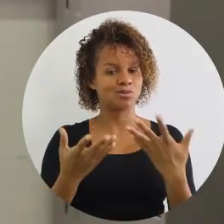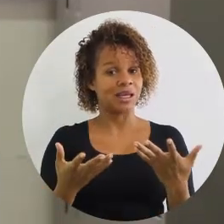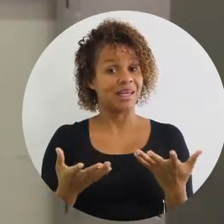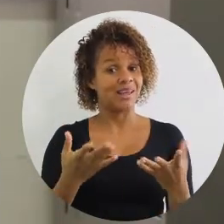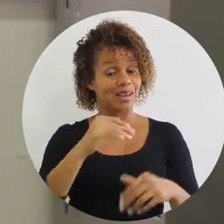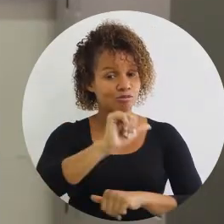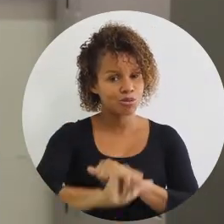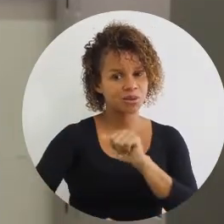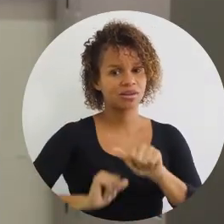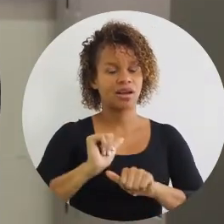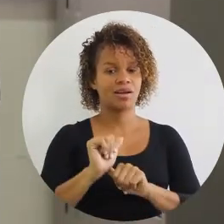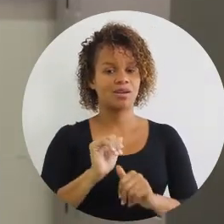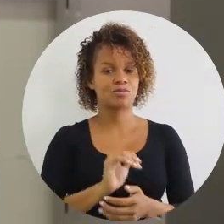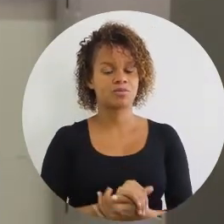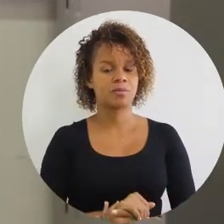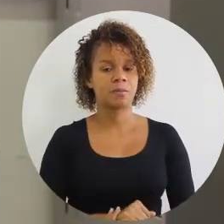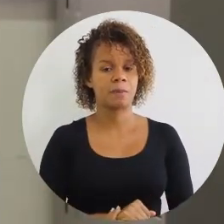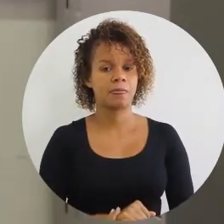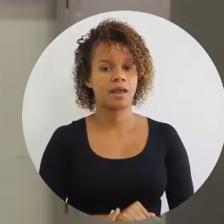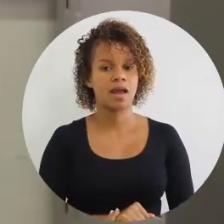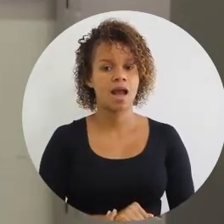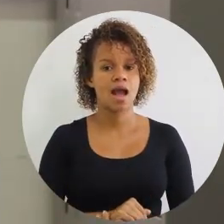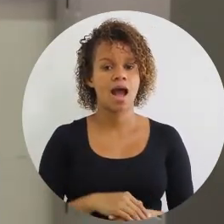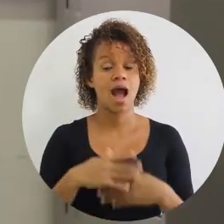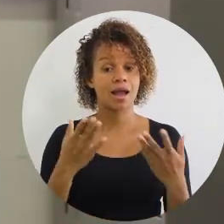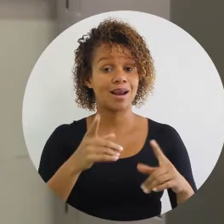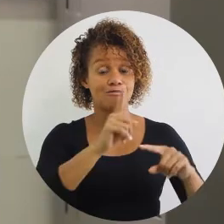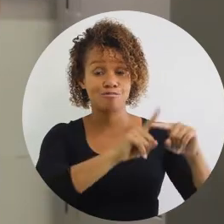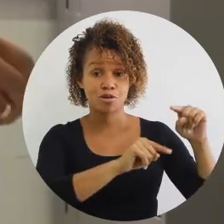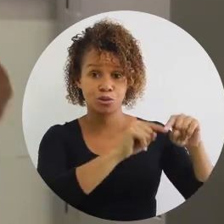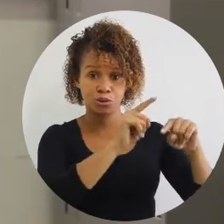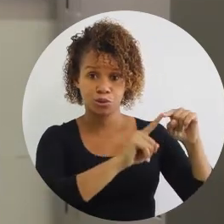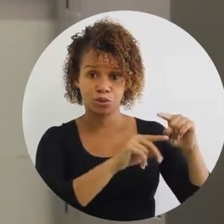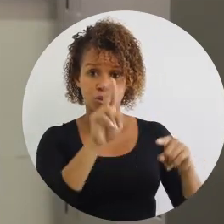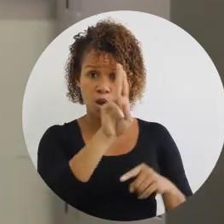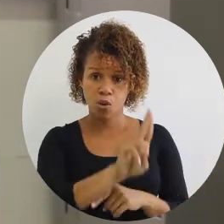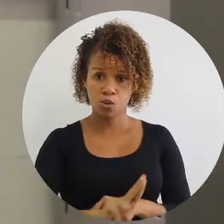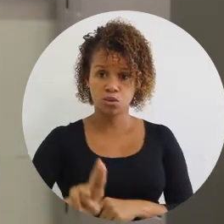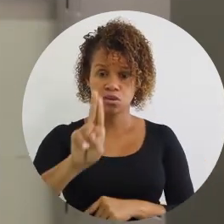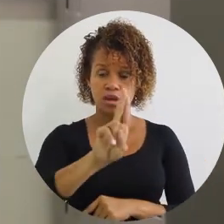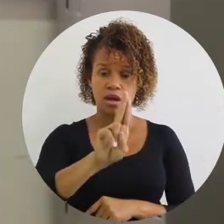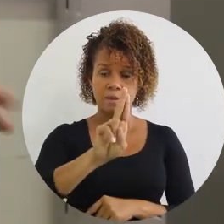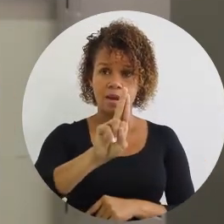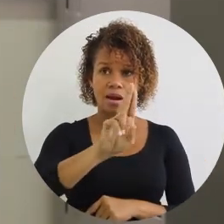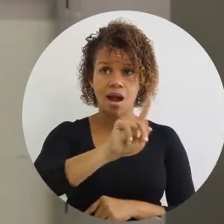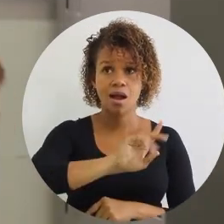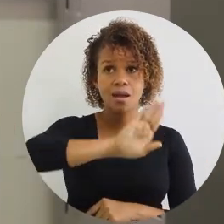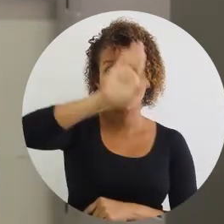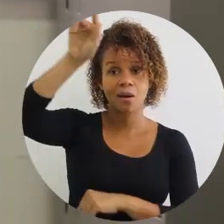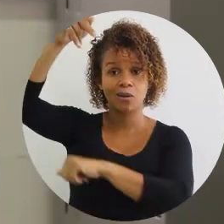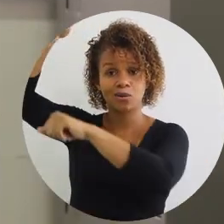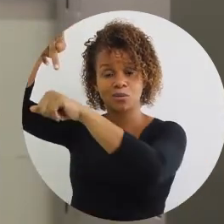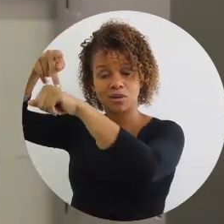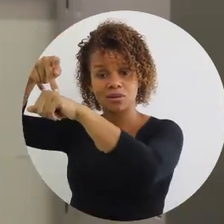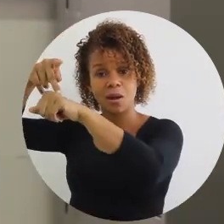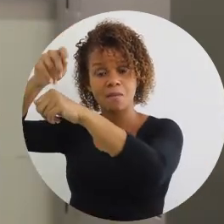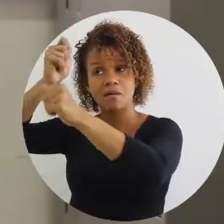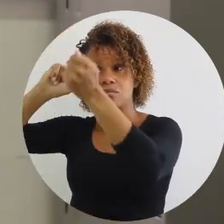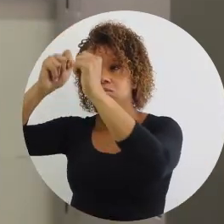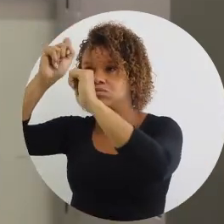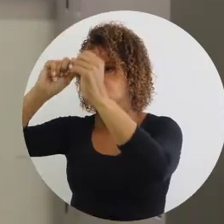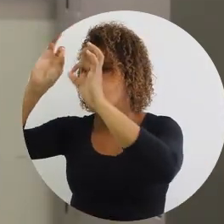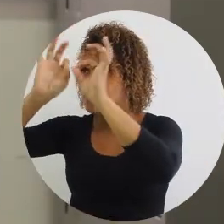outro produto. Então, aquele produto eu usei para exportação, para fabricar um produto que